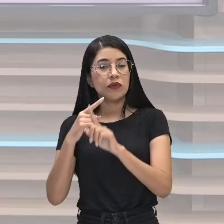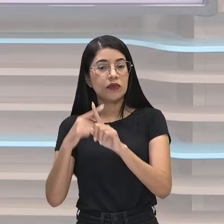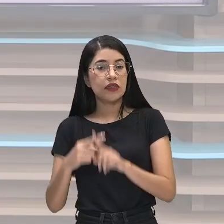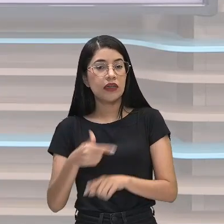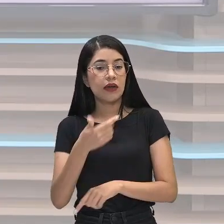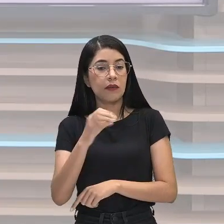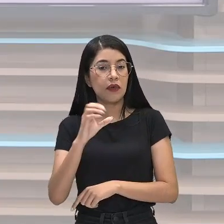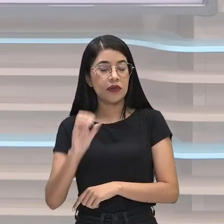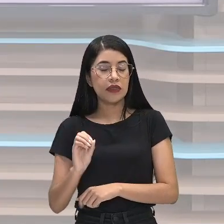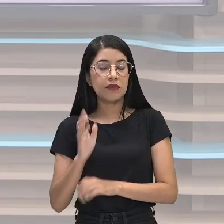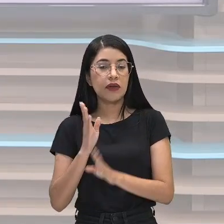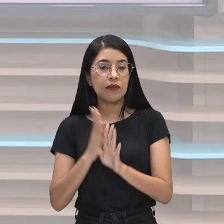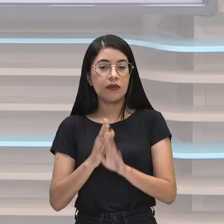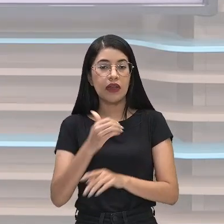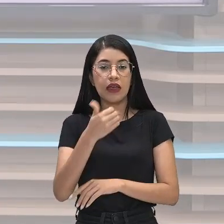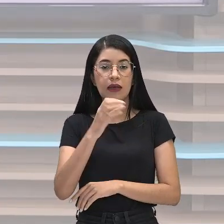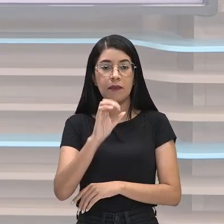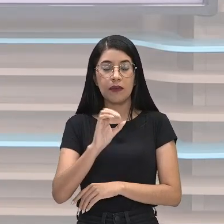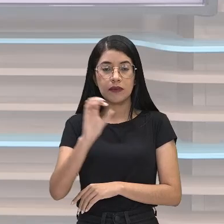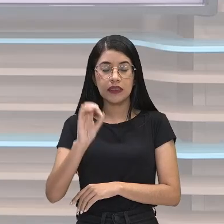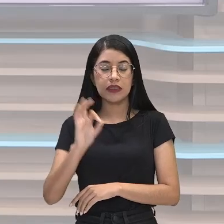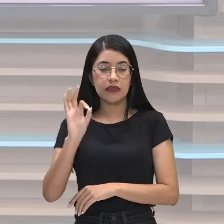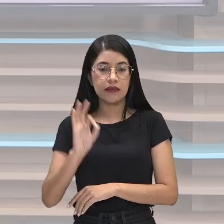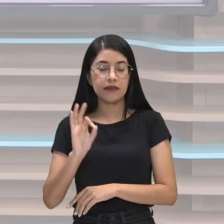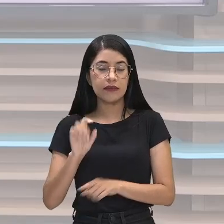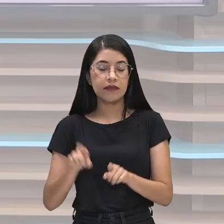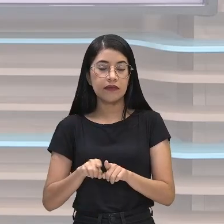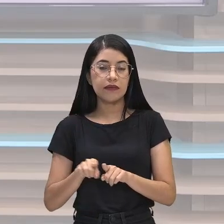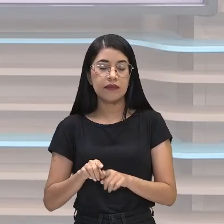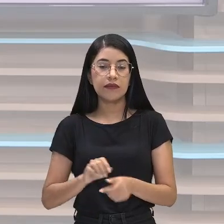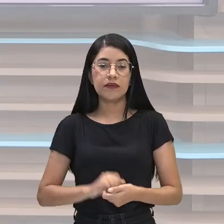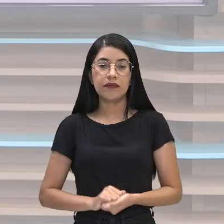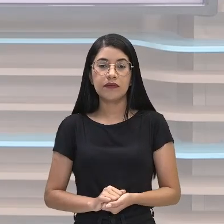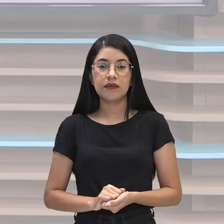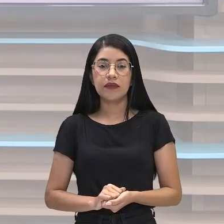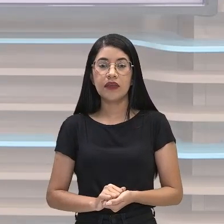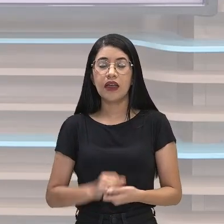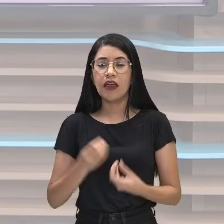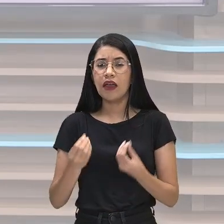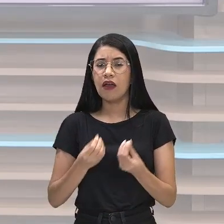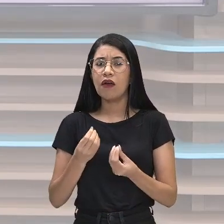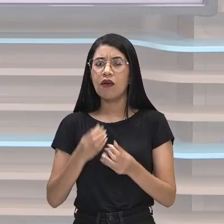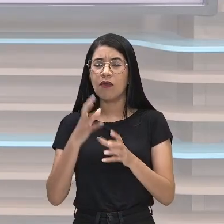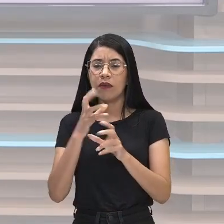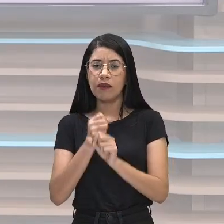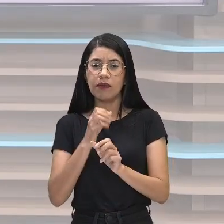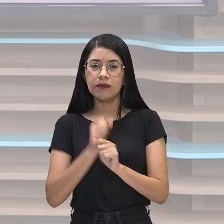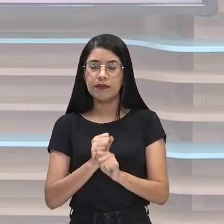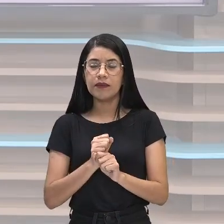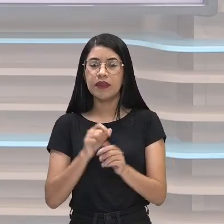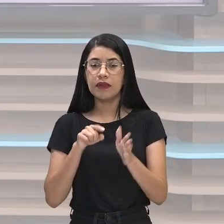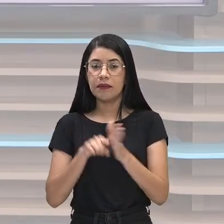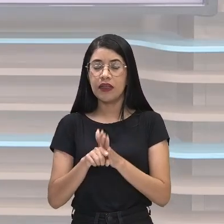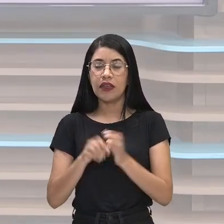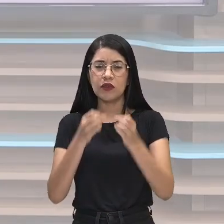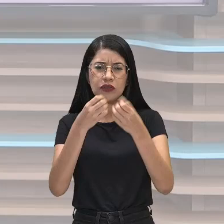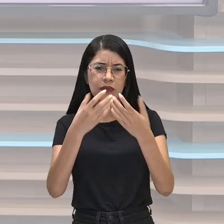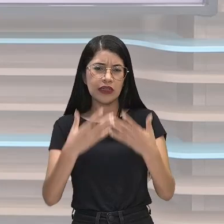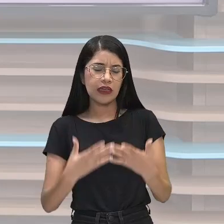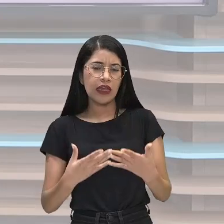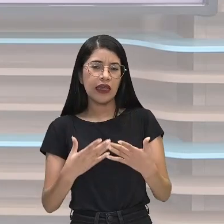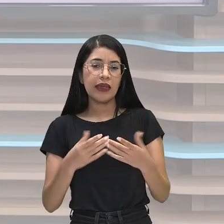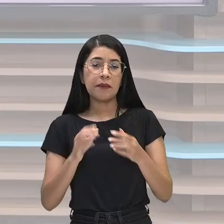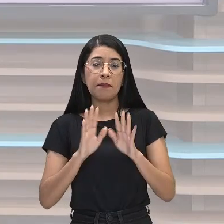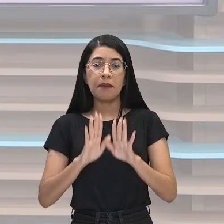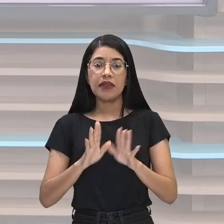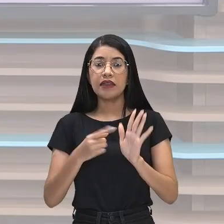resultado em percentual. Agora a gente vai ver como seria a resolução, então, dessa questão, que aqui eu expliquei a resolução,